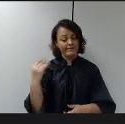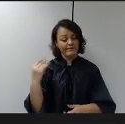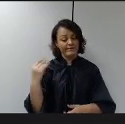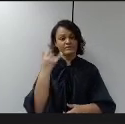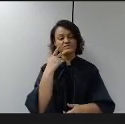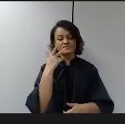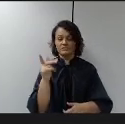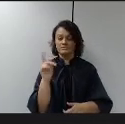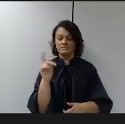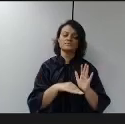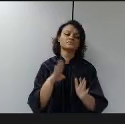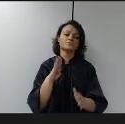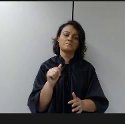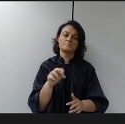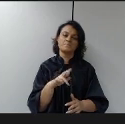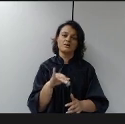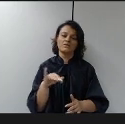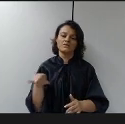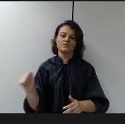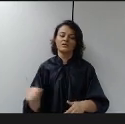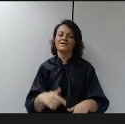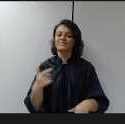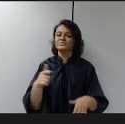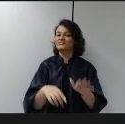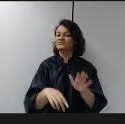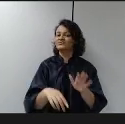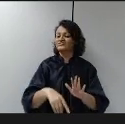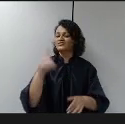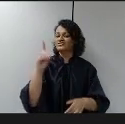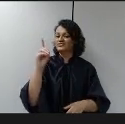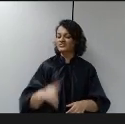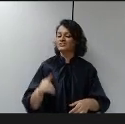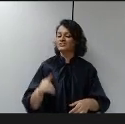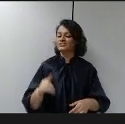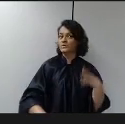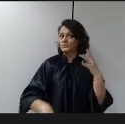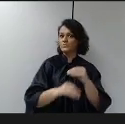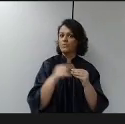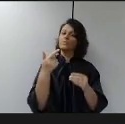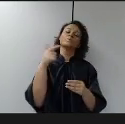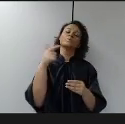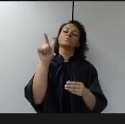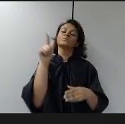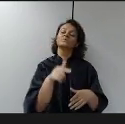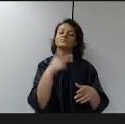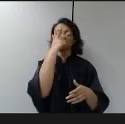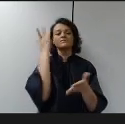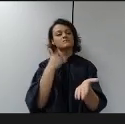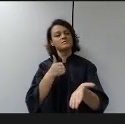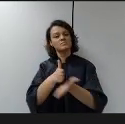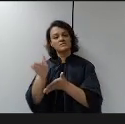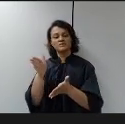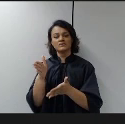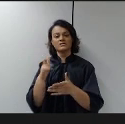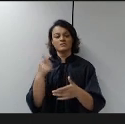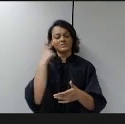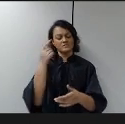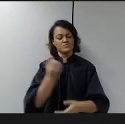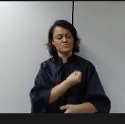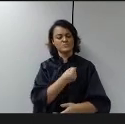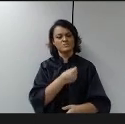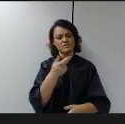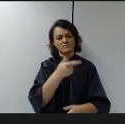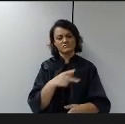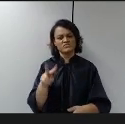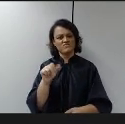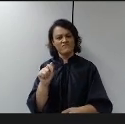também não há direito subjetivo à nomeação dos candidatos aprovados fora do número de vaga. Nesse sentido, o